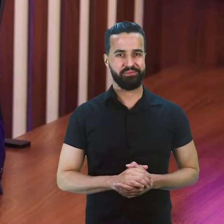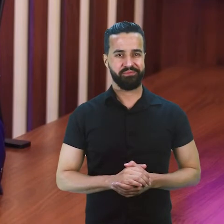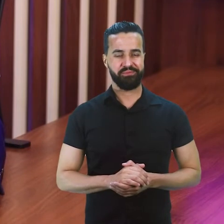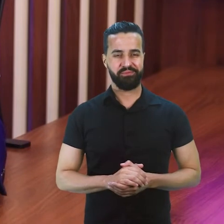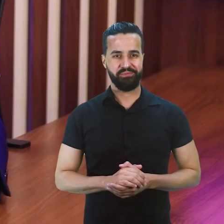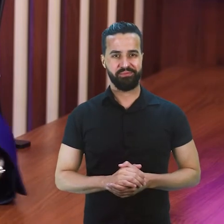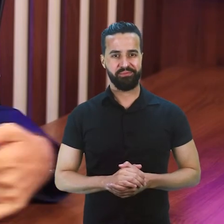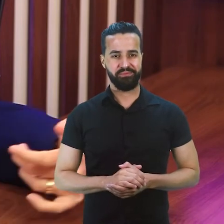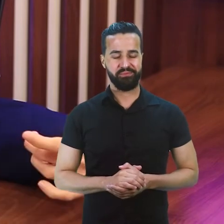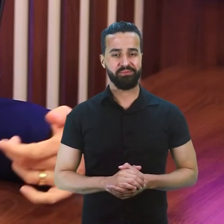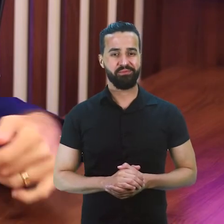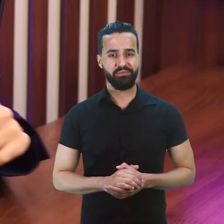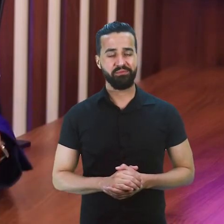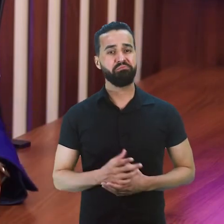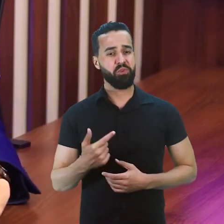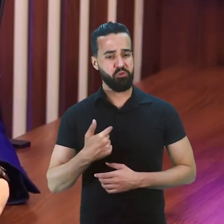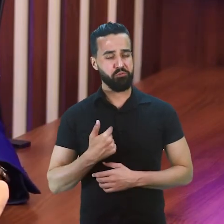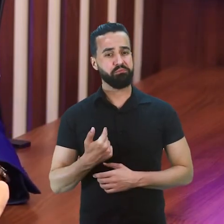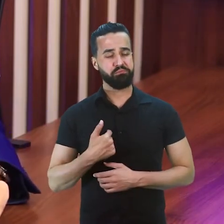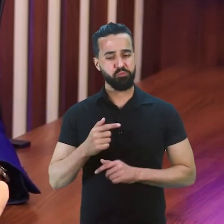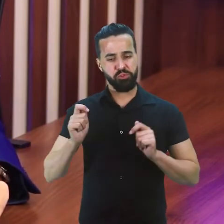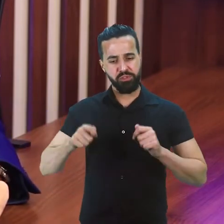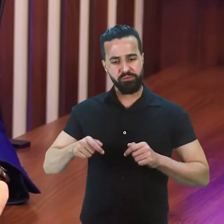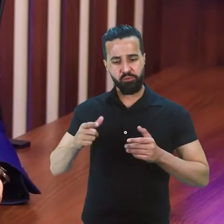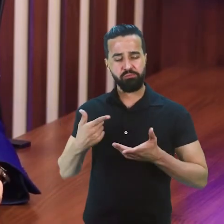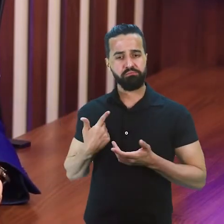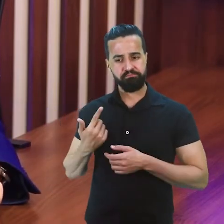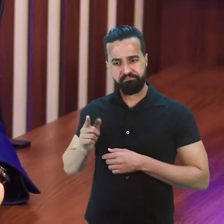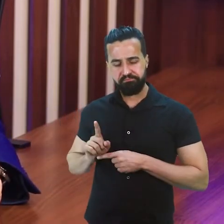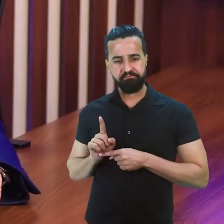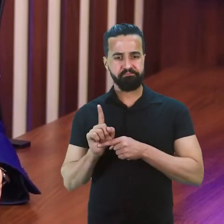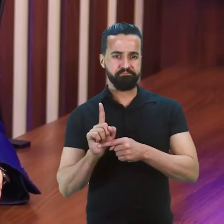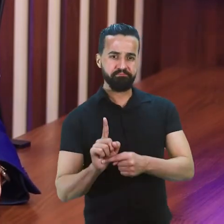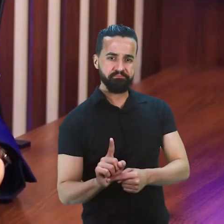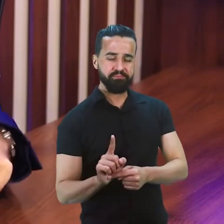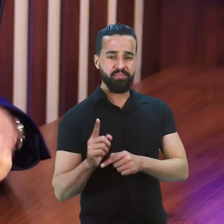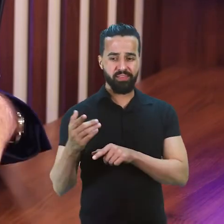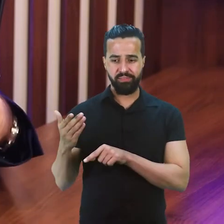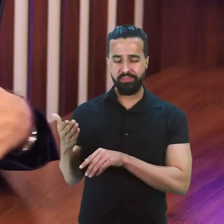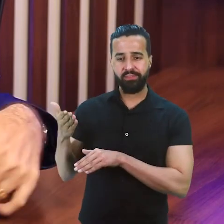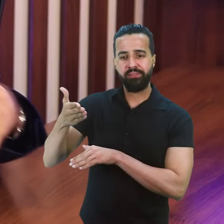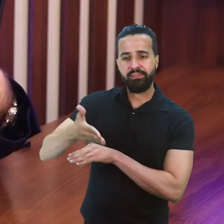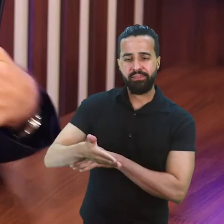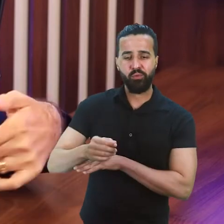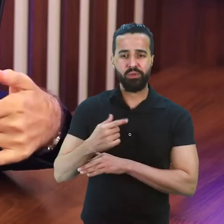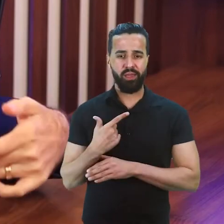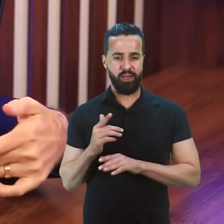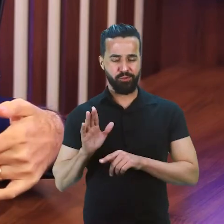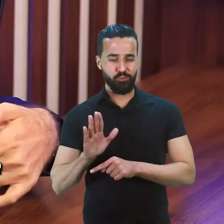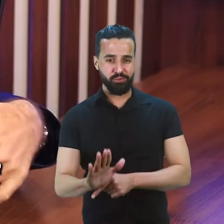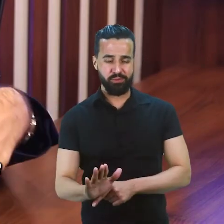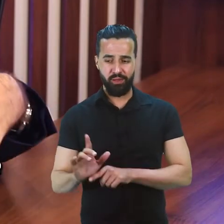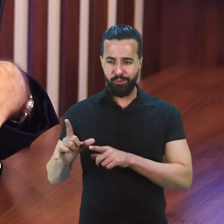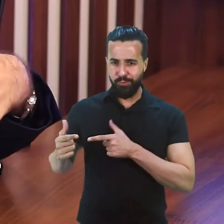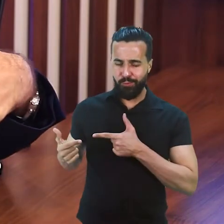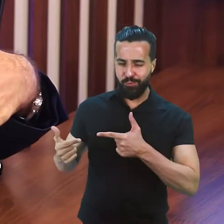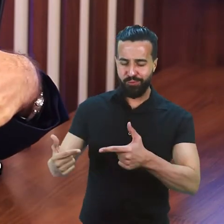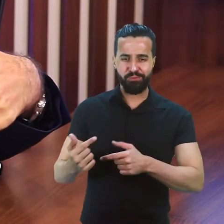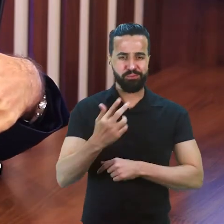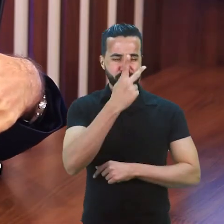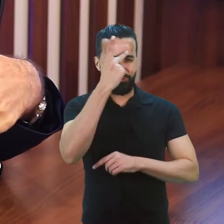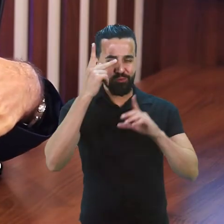dessa minha disposição em entrar aí para a luta, para a defesa dos direitos da pessoa com